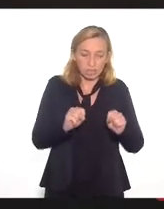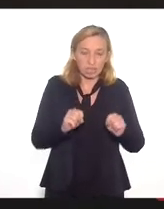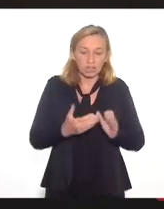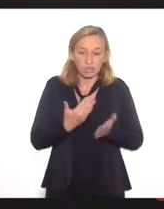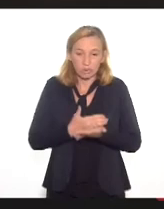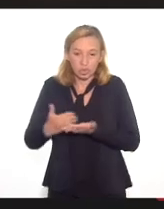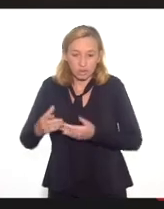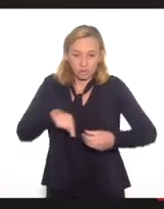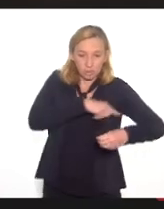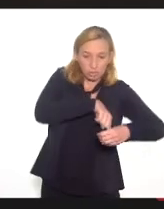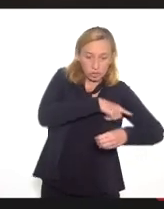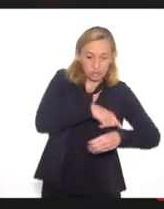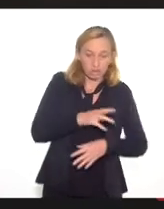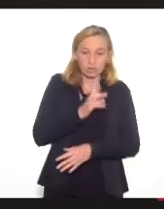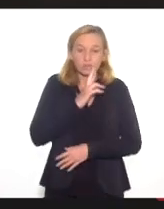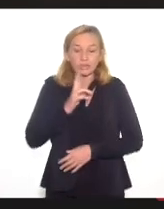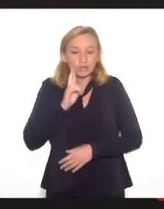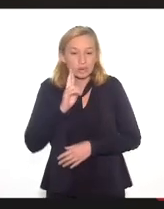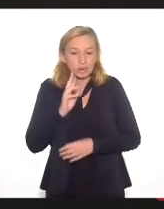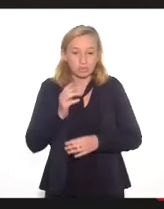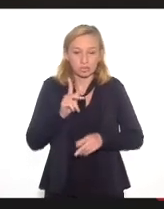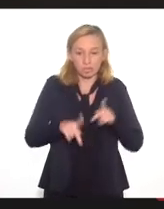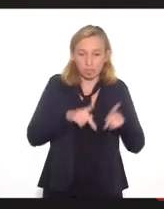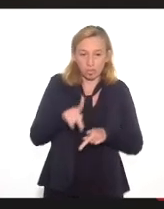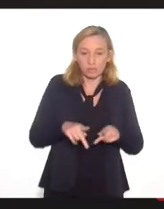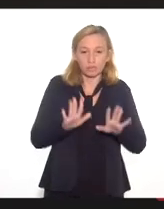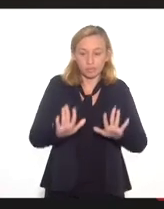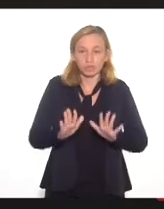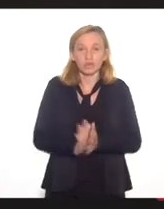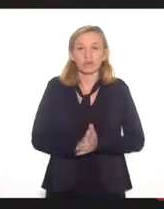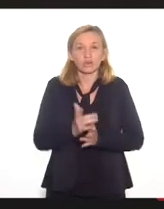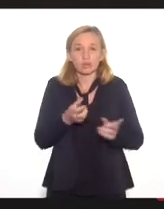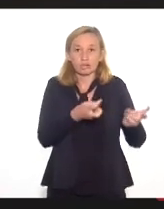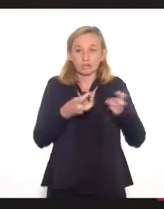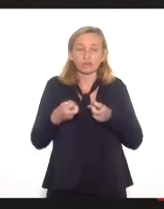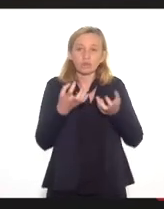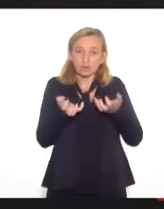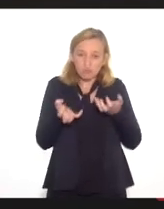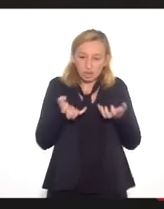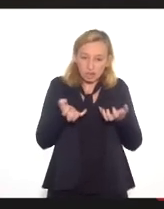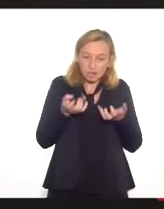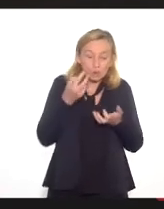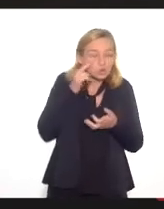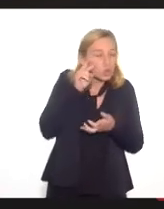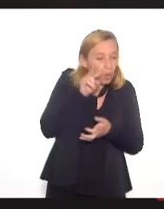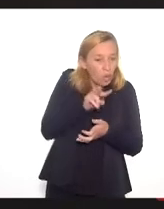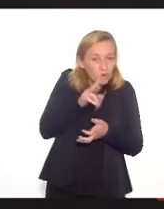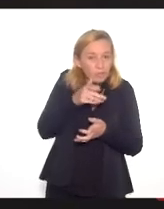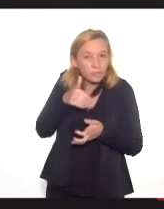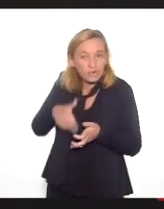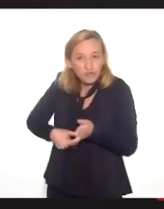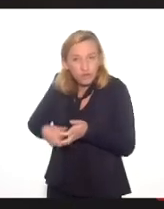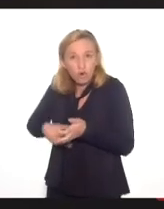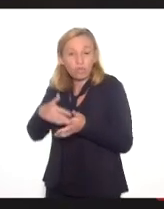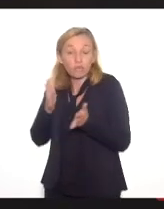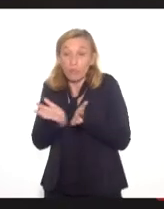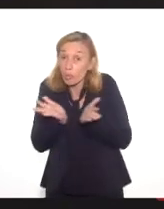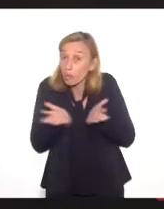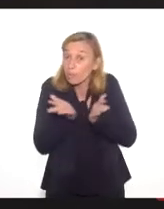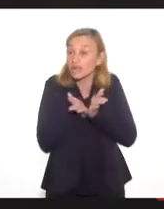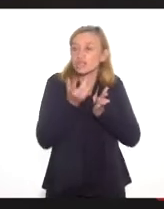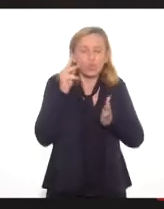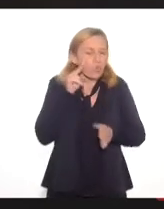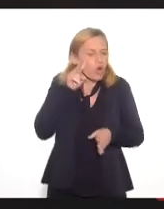cozinhas e restaurantes populares então você percebe quando se quer quando se olha para a fome quando se olha para a pobreza